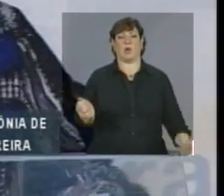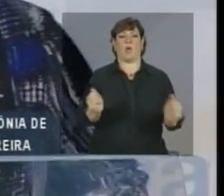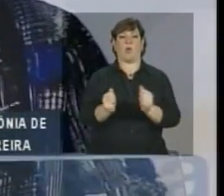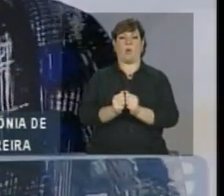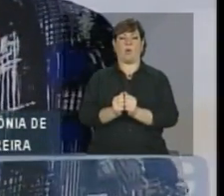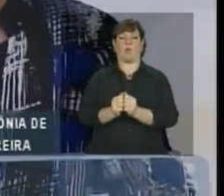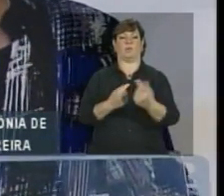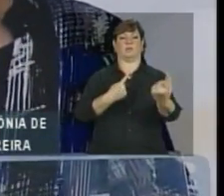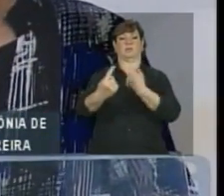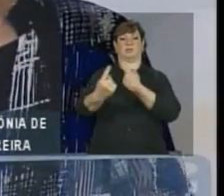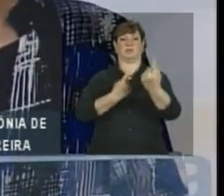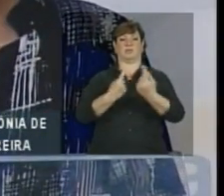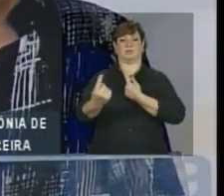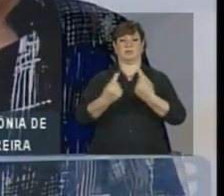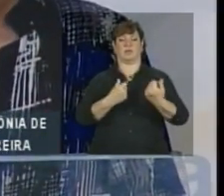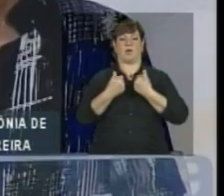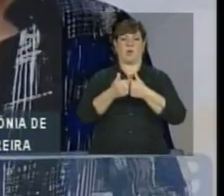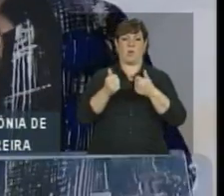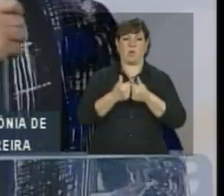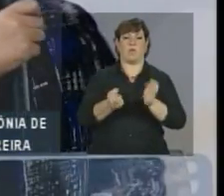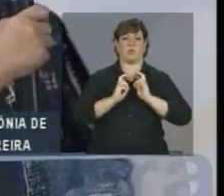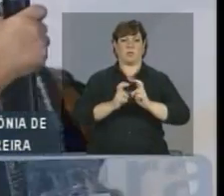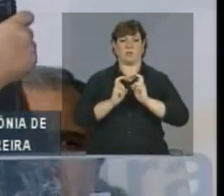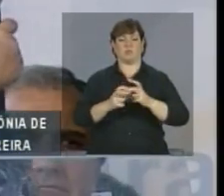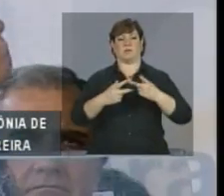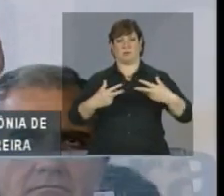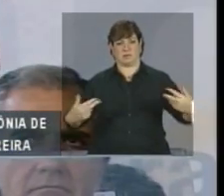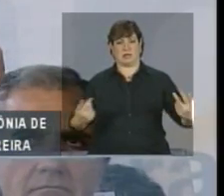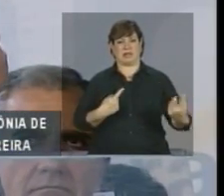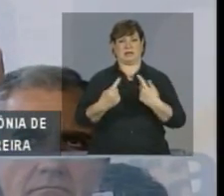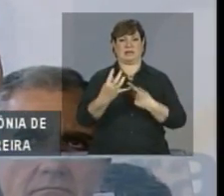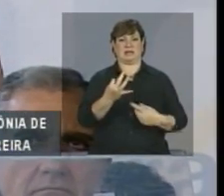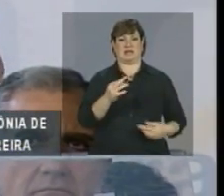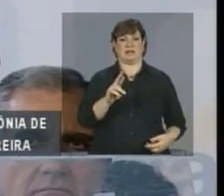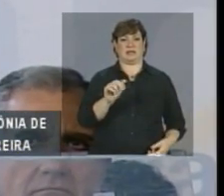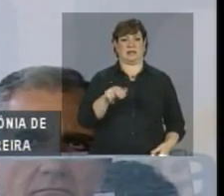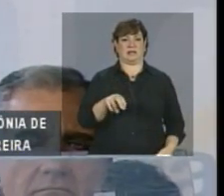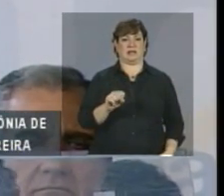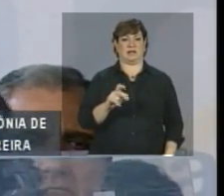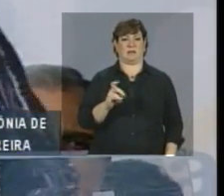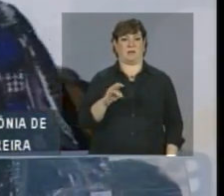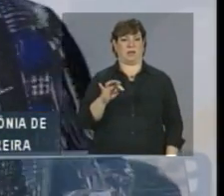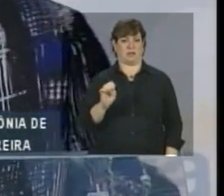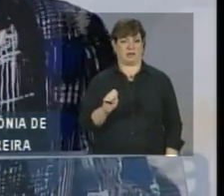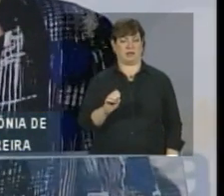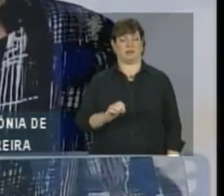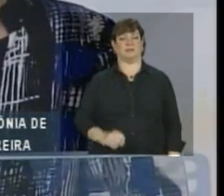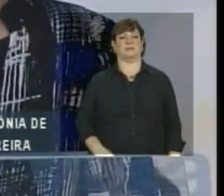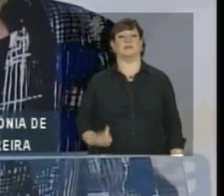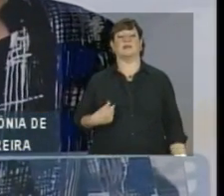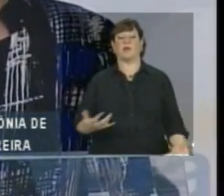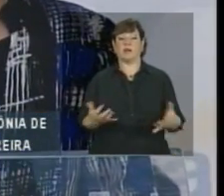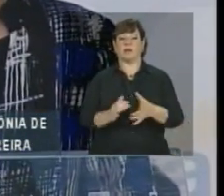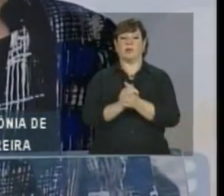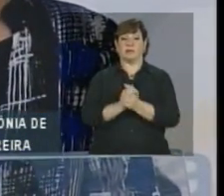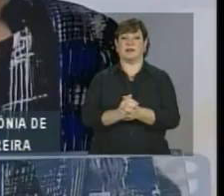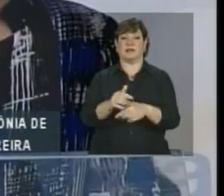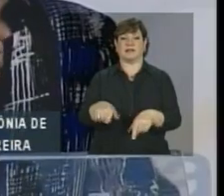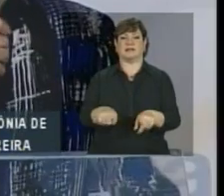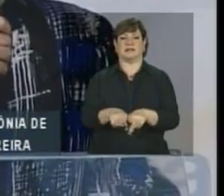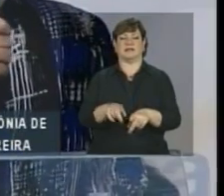o transporte urbano. Queria cumprimentar também aqui o nosso